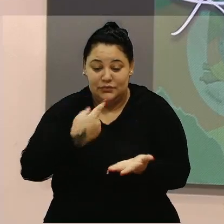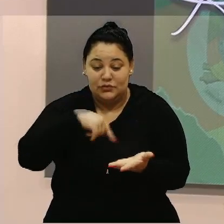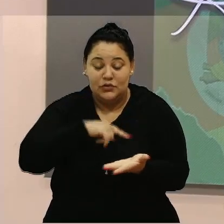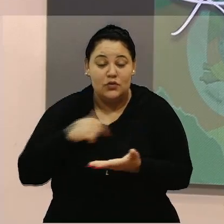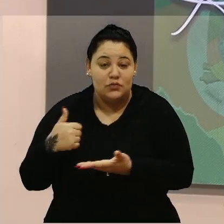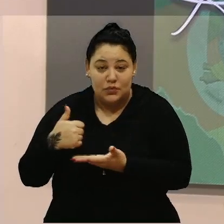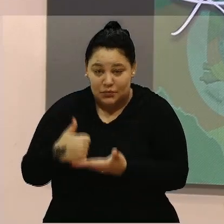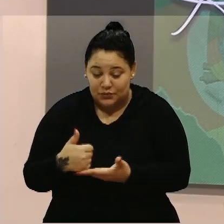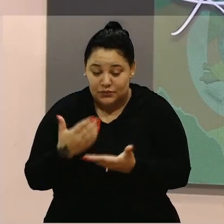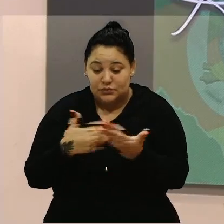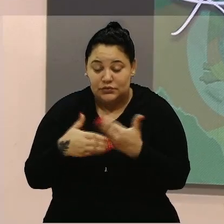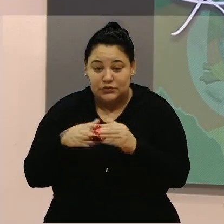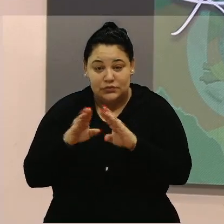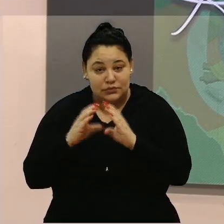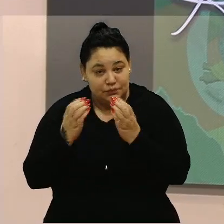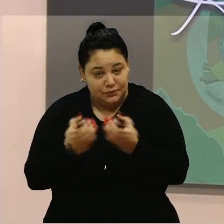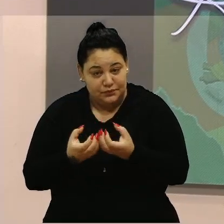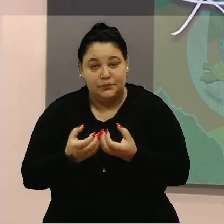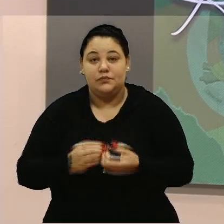colaboração à comunidade,